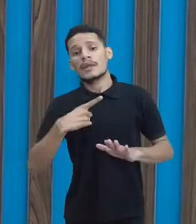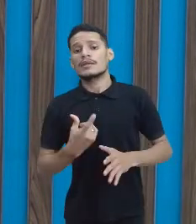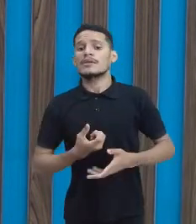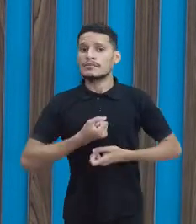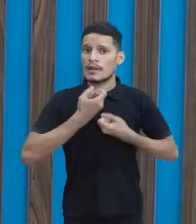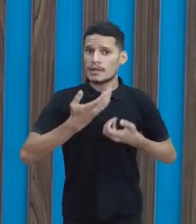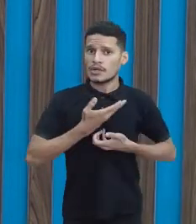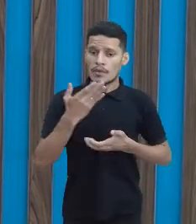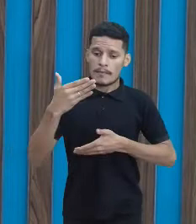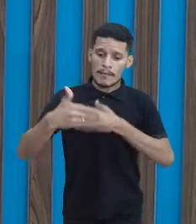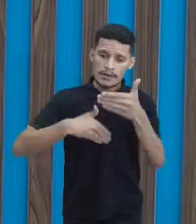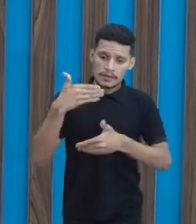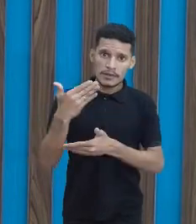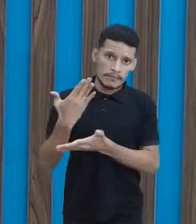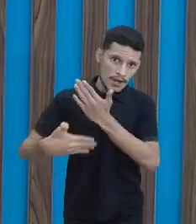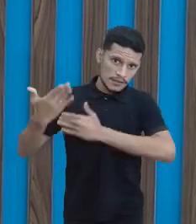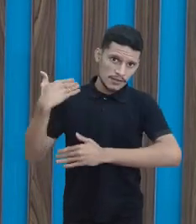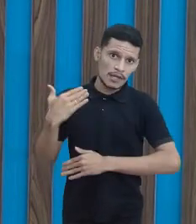participo passado no verbo principal.